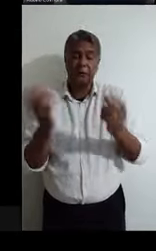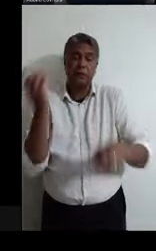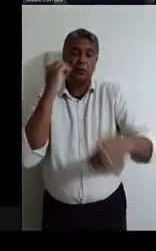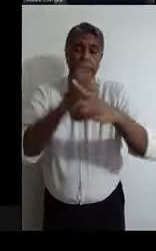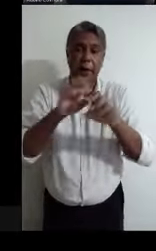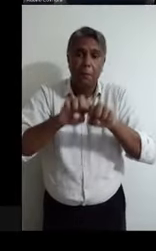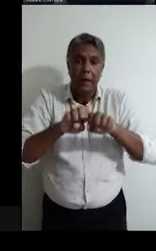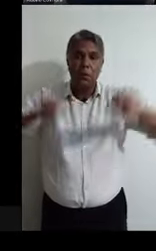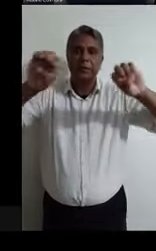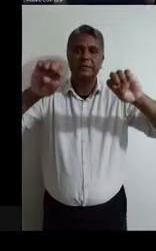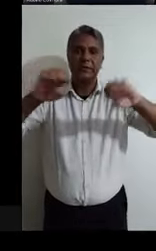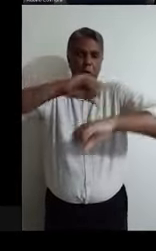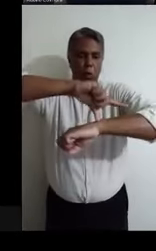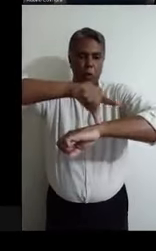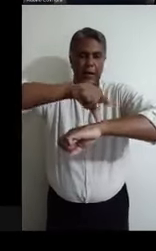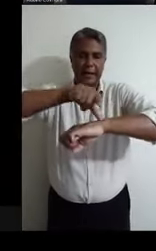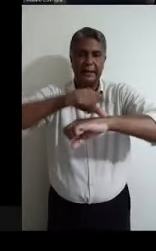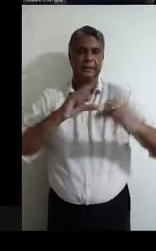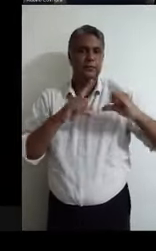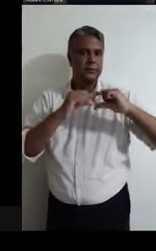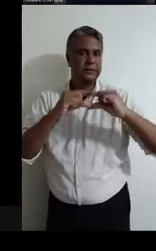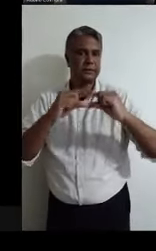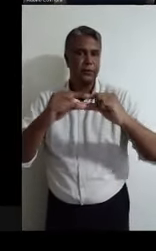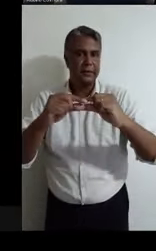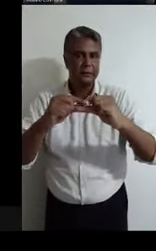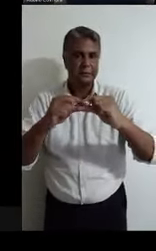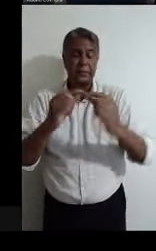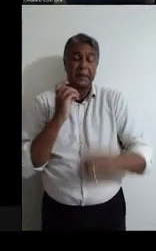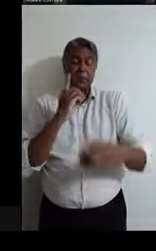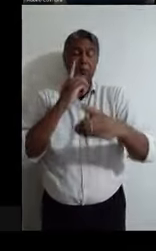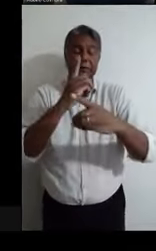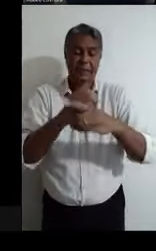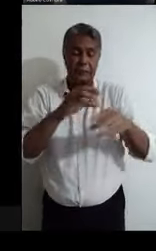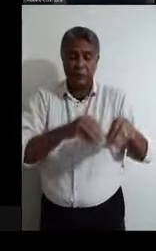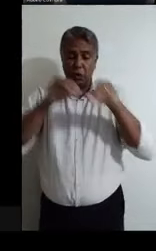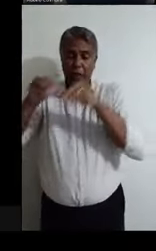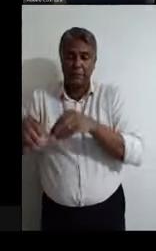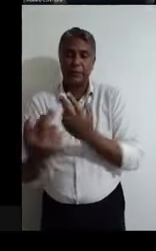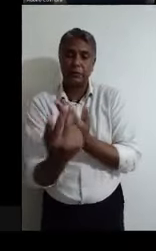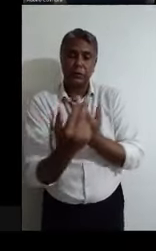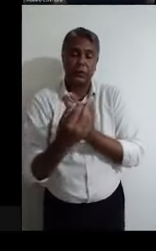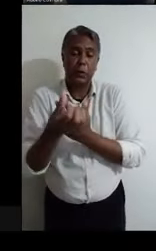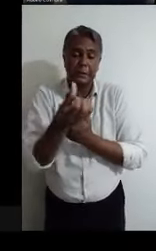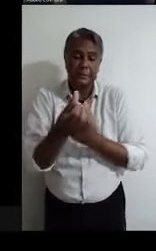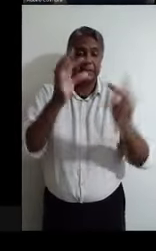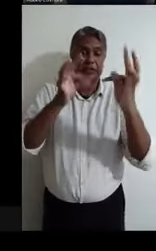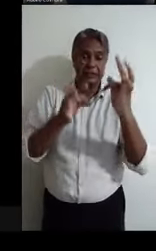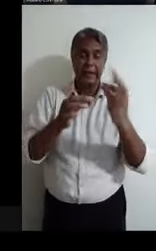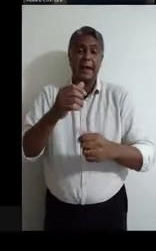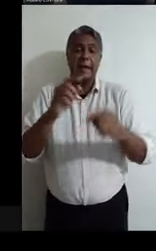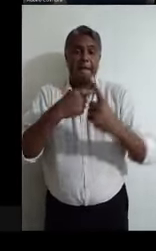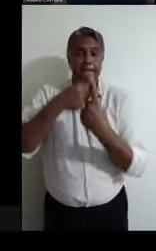equação horária que tem esse formato. Simplificando aqui ainda, o formato final é que o deslocamento é igual a 6t mais 2 vezes